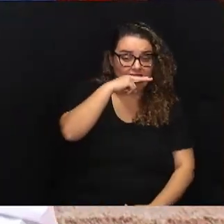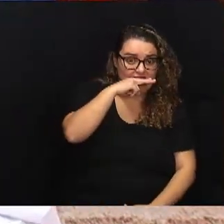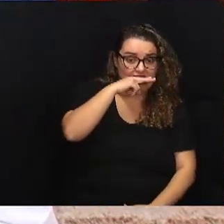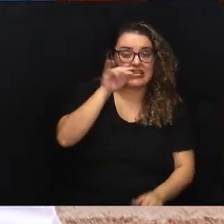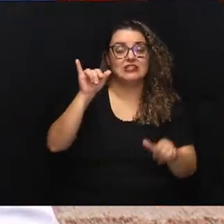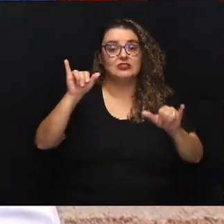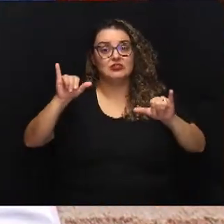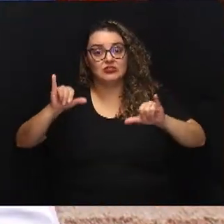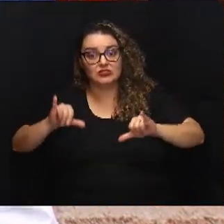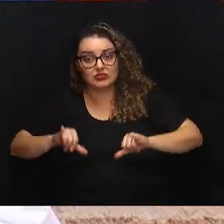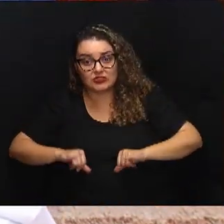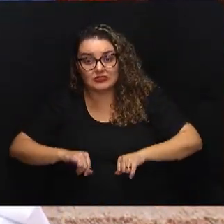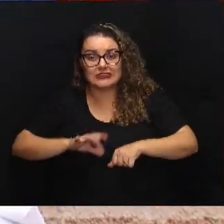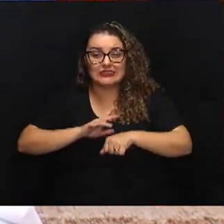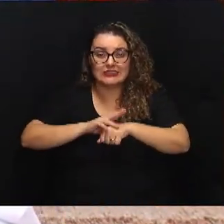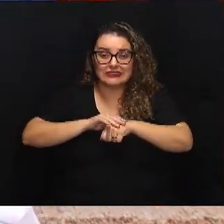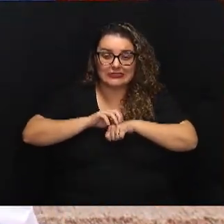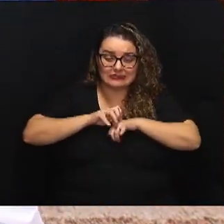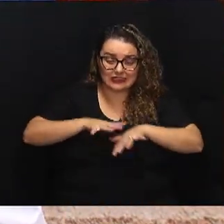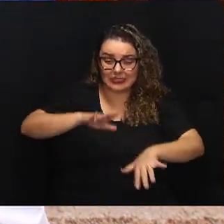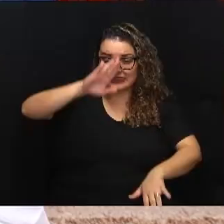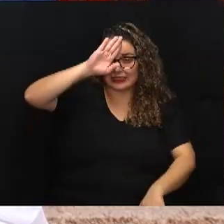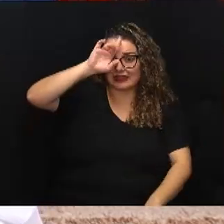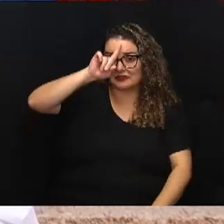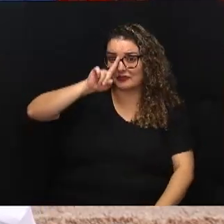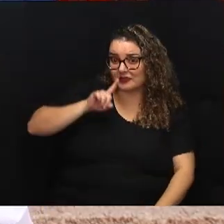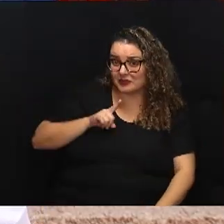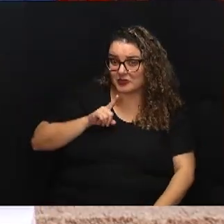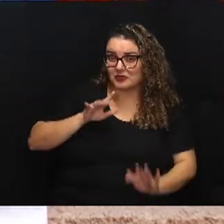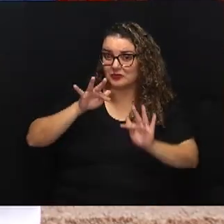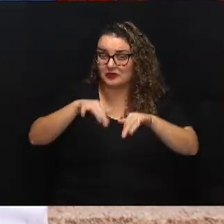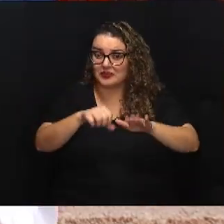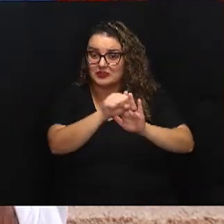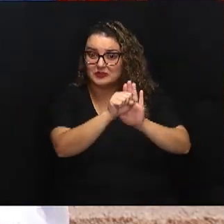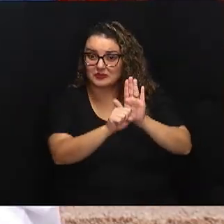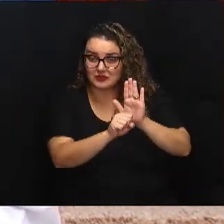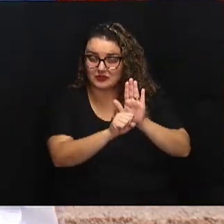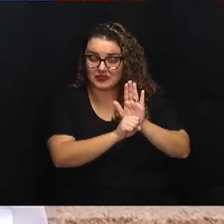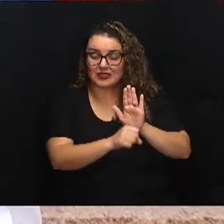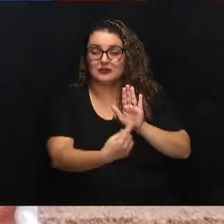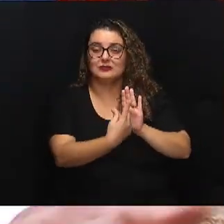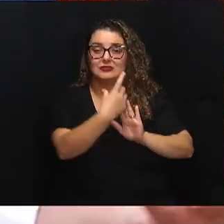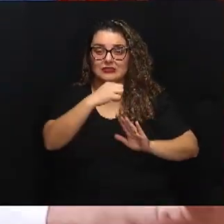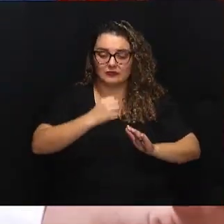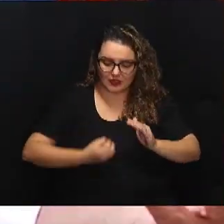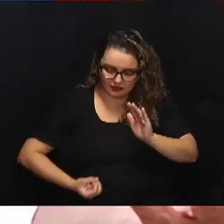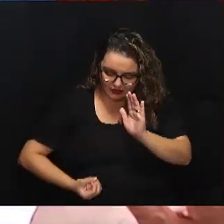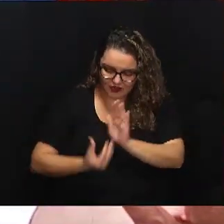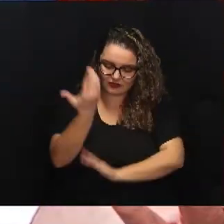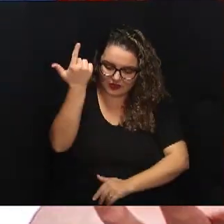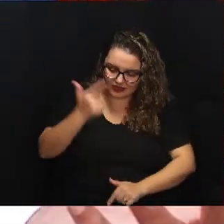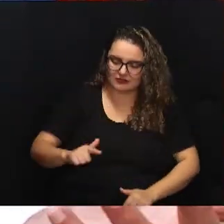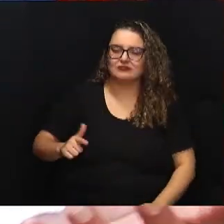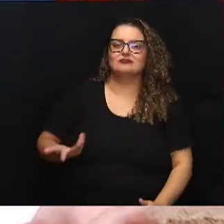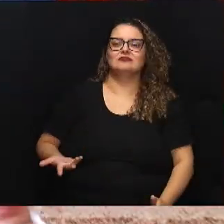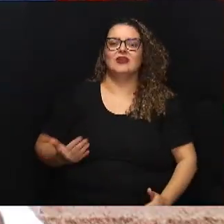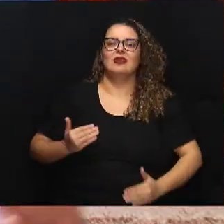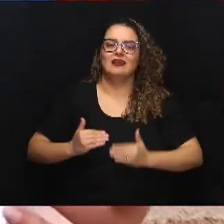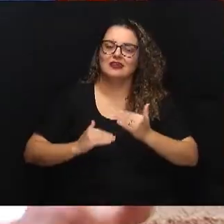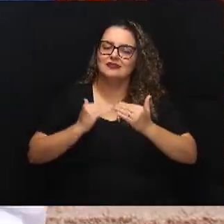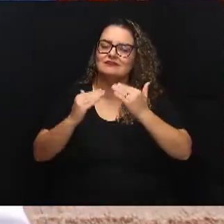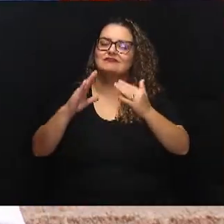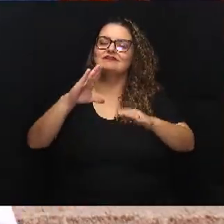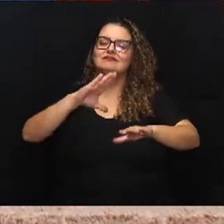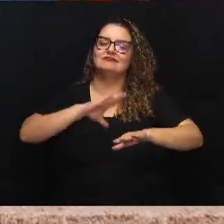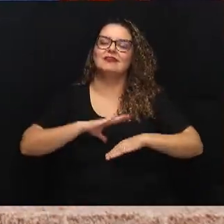sofremos com a epidemia da febre amarela no final do século XIX, renascemos e construímos essa cidade que talvez